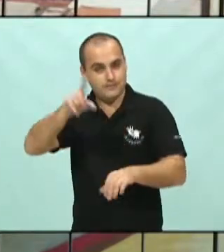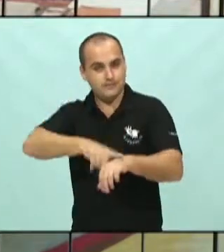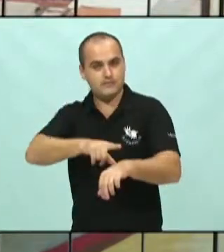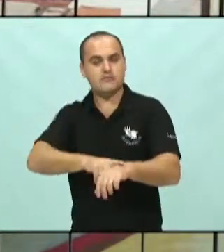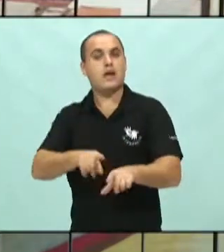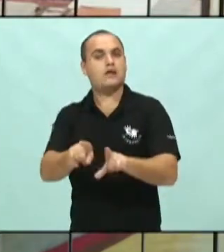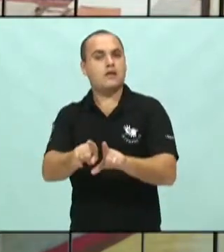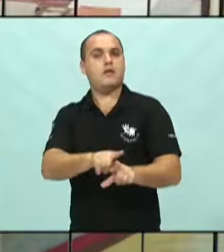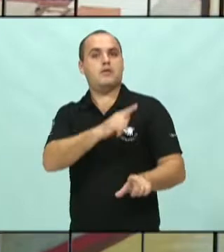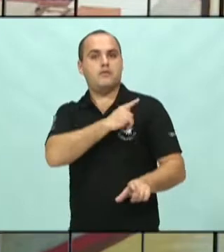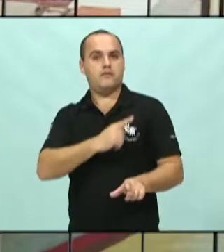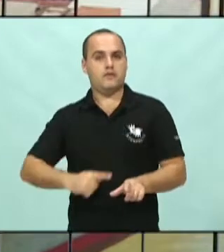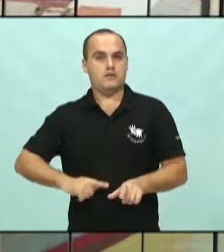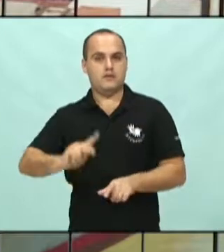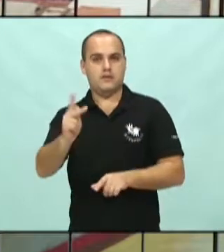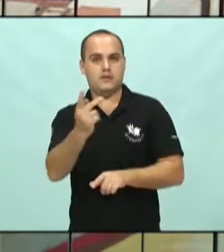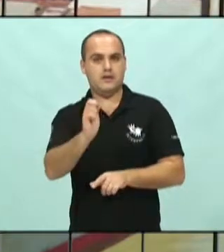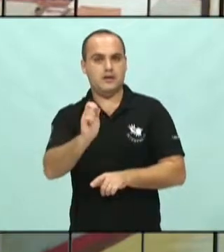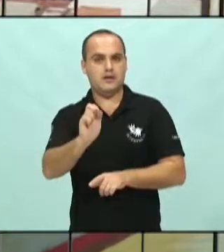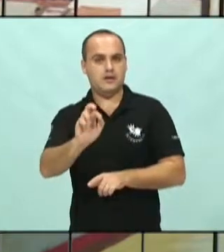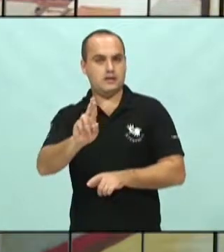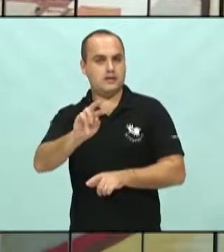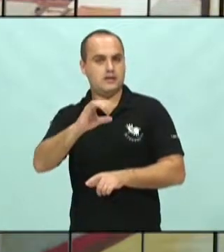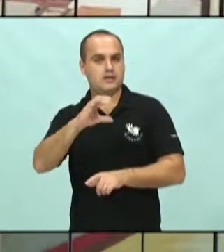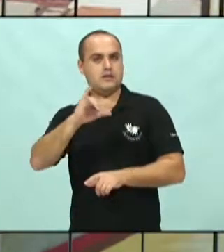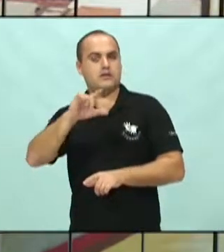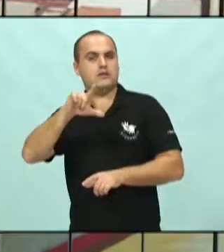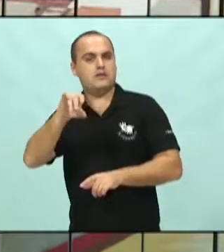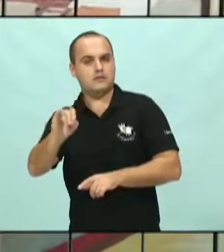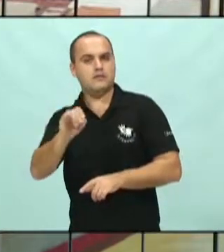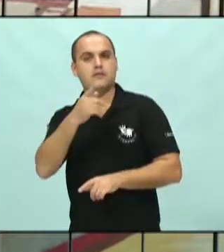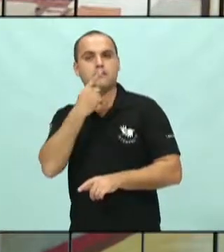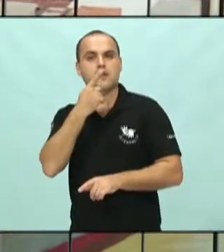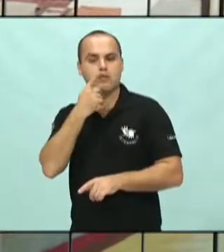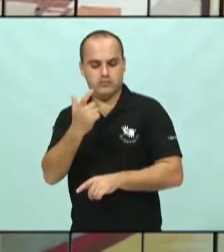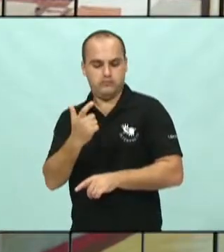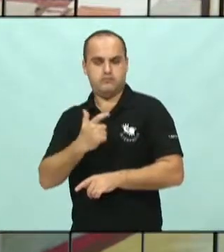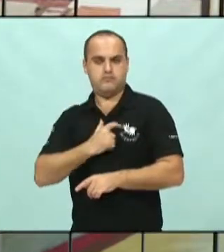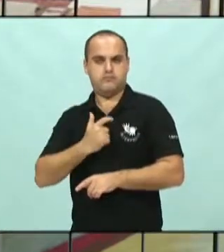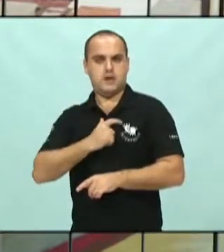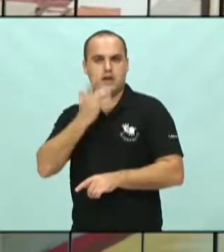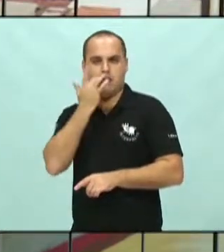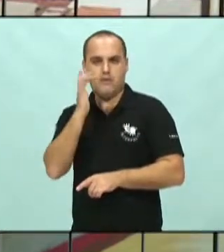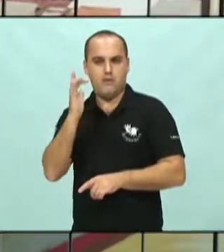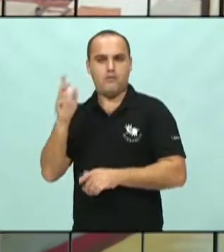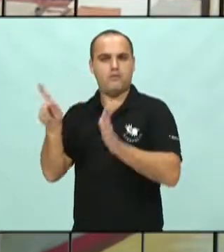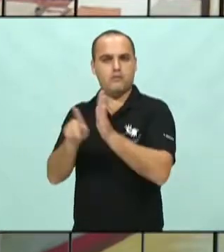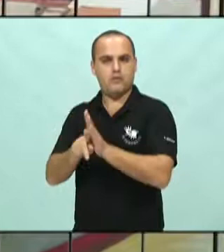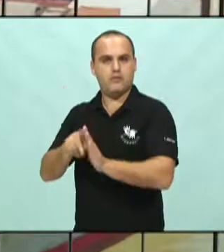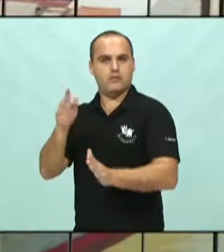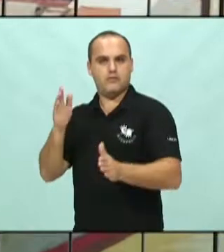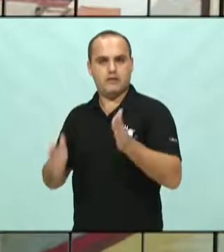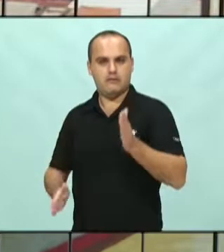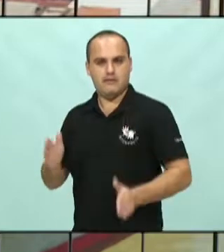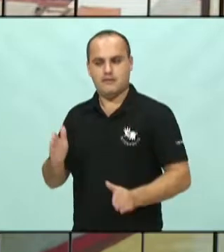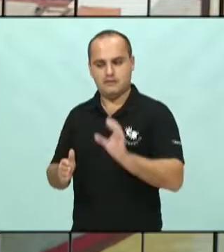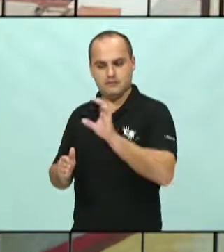do governador da época, Ercílio Luz, que mandou confeccionar medalhas de ouro para esses atletas, né? Então foi o